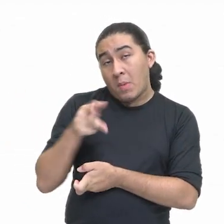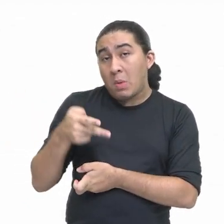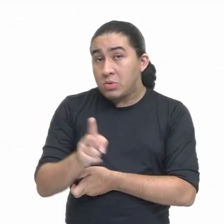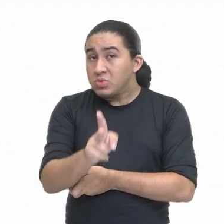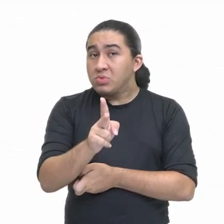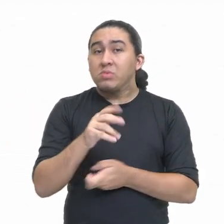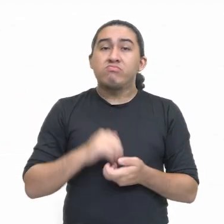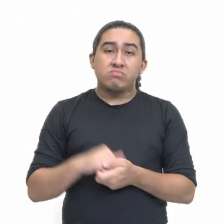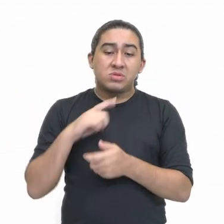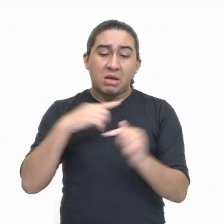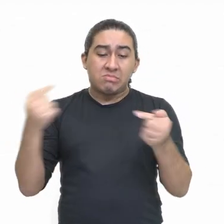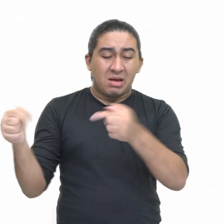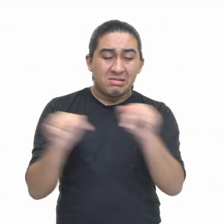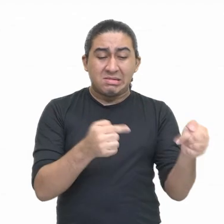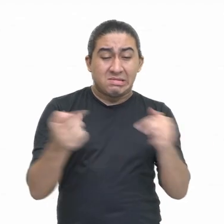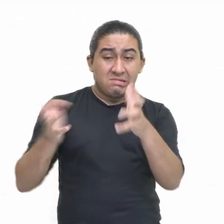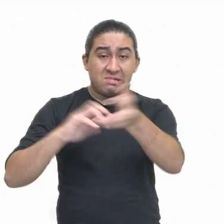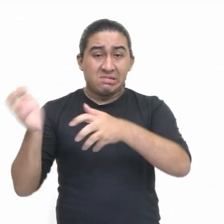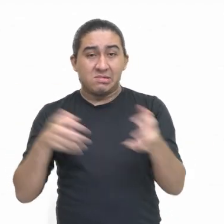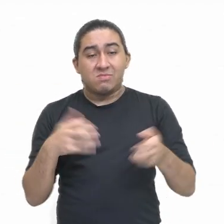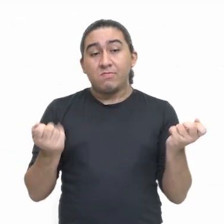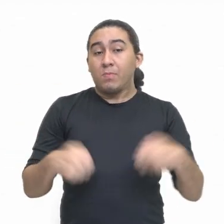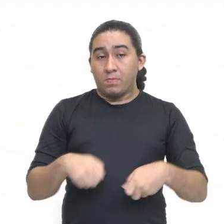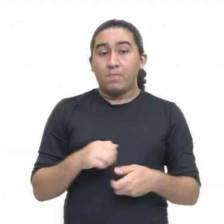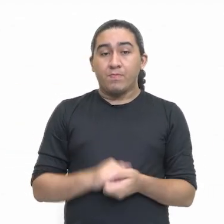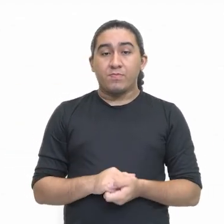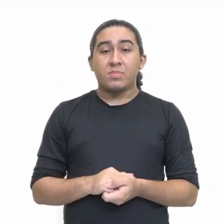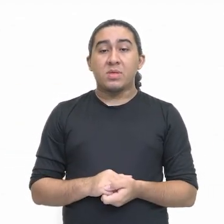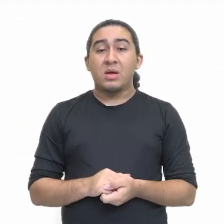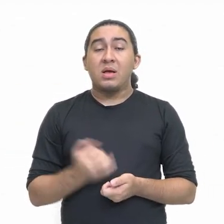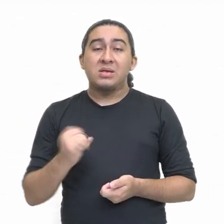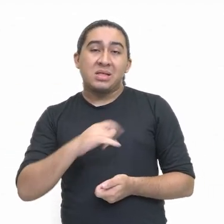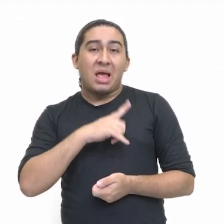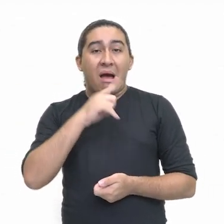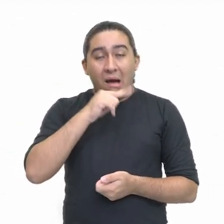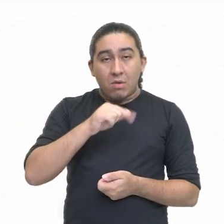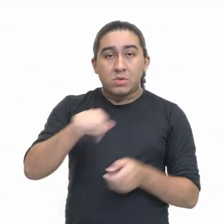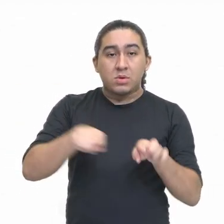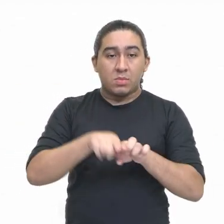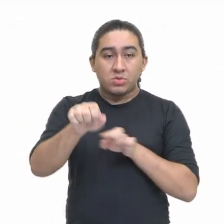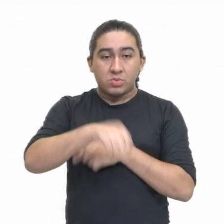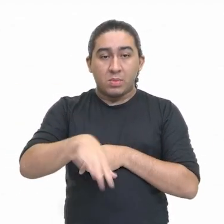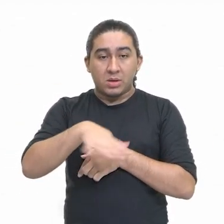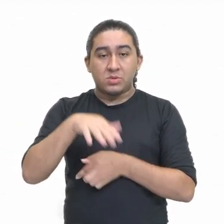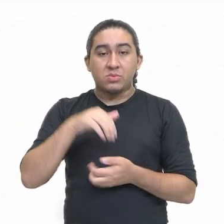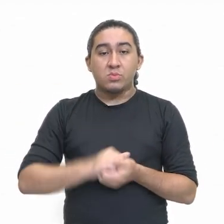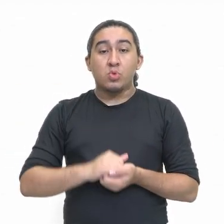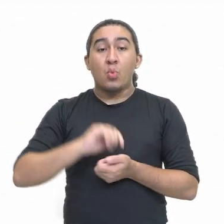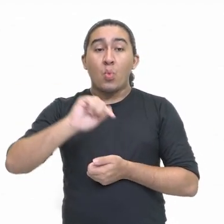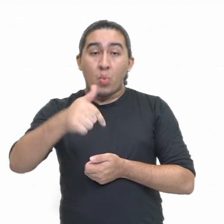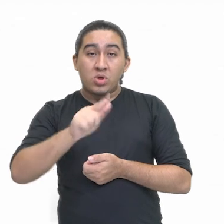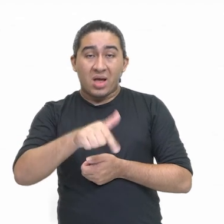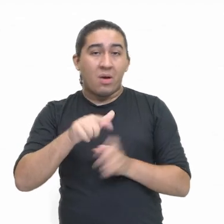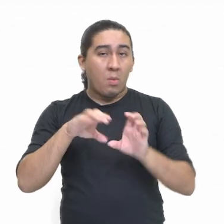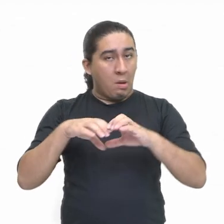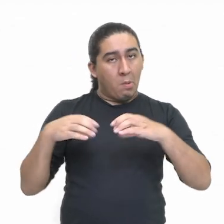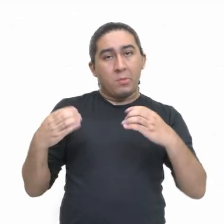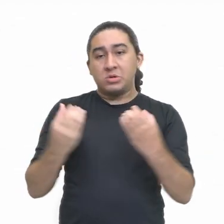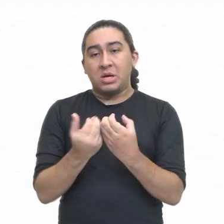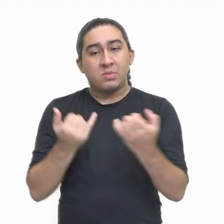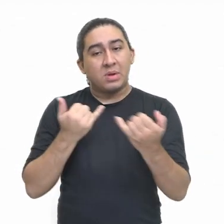competem sim né eles brigam por isso por água e por espaço no mutualismo é uma